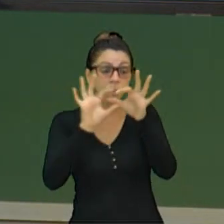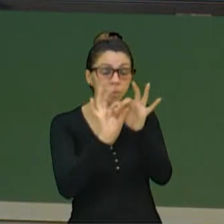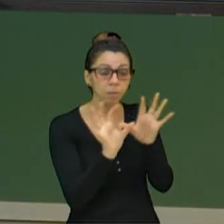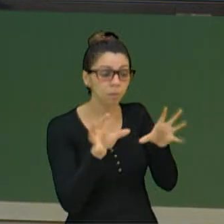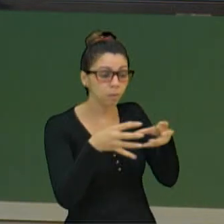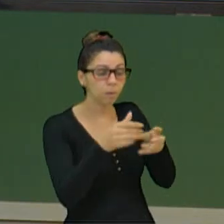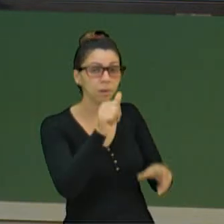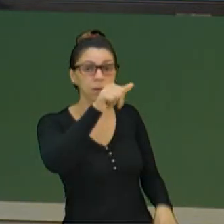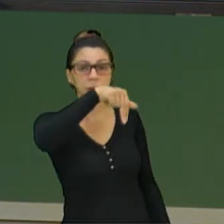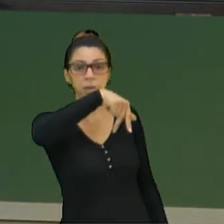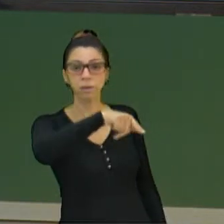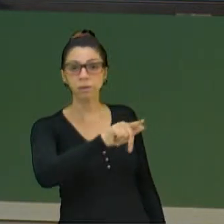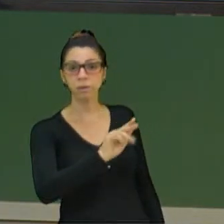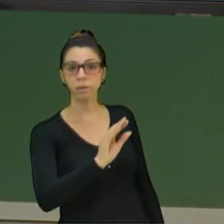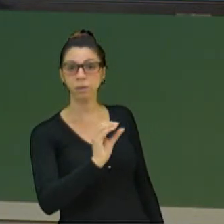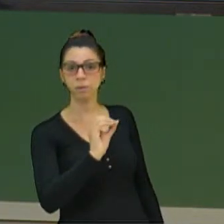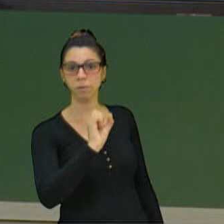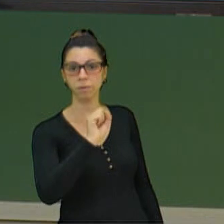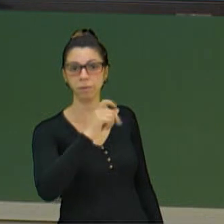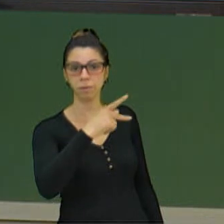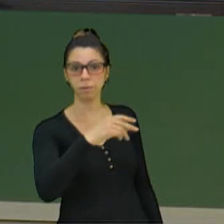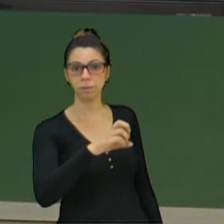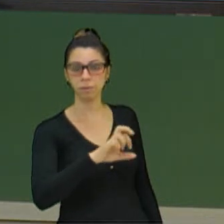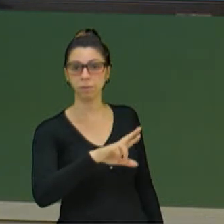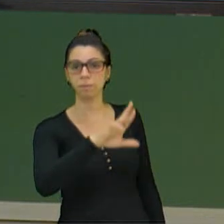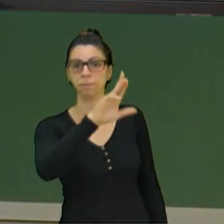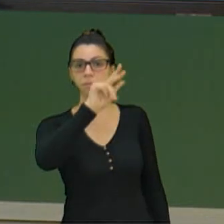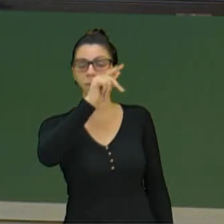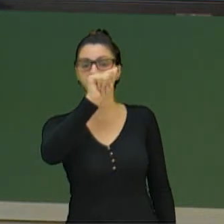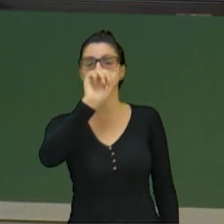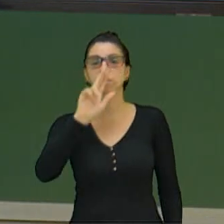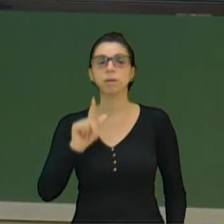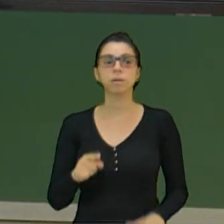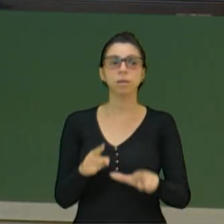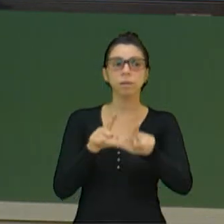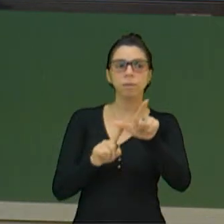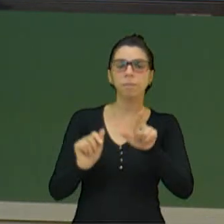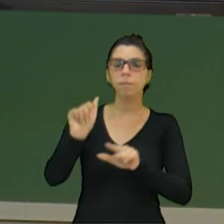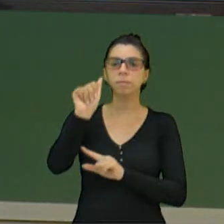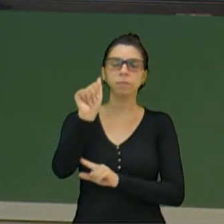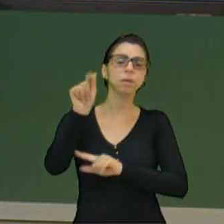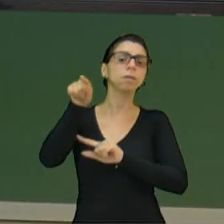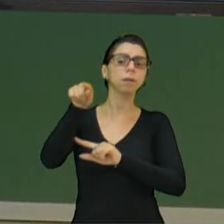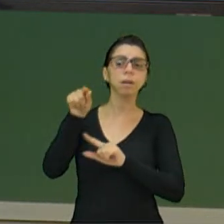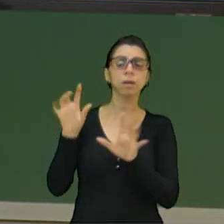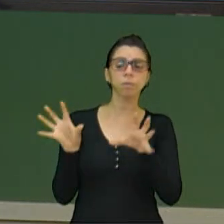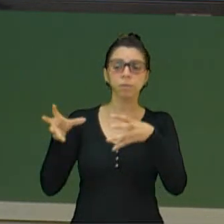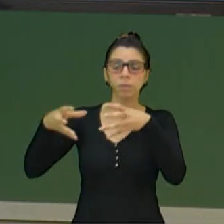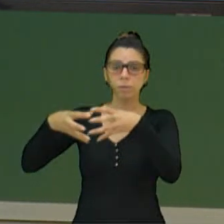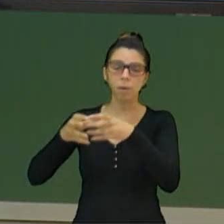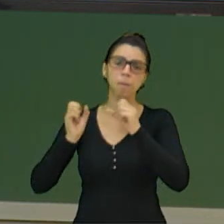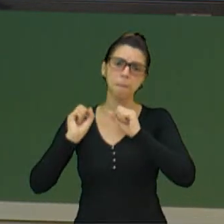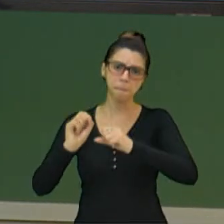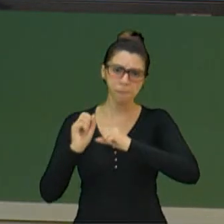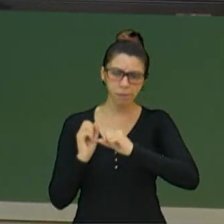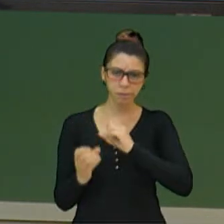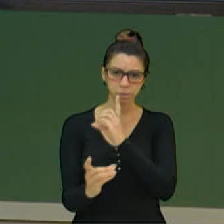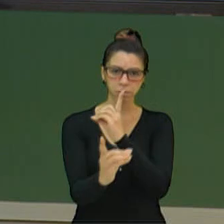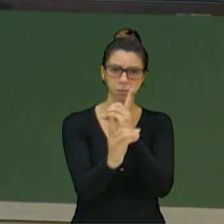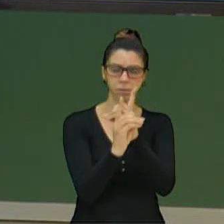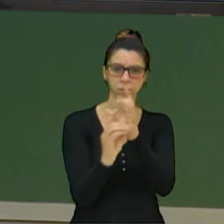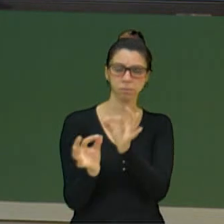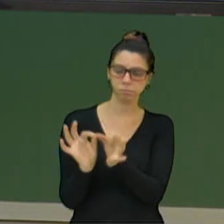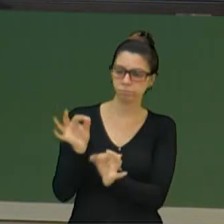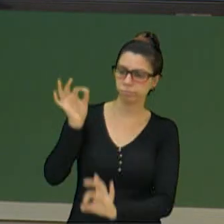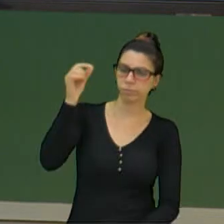das angiospermas? Cicadófita é aquele grupo das cicas, que é aquela planta que pode ter no jardim, que tem até 18